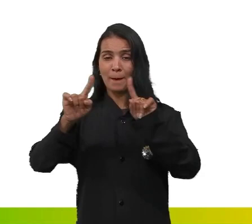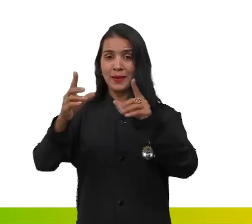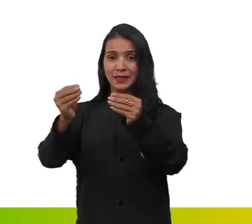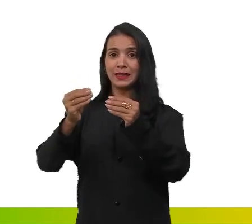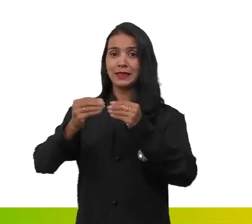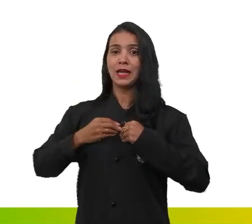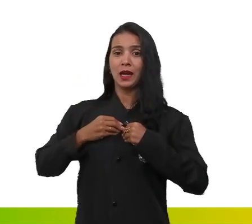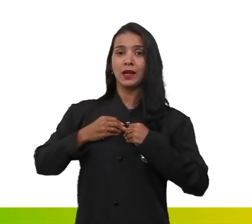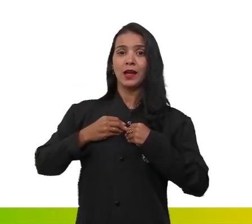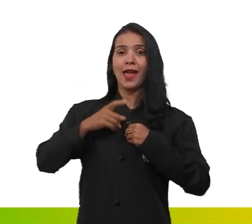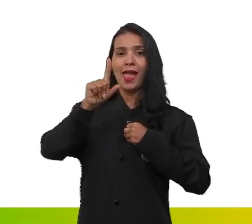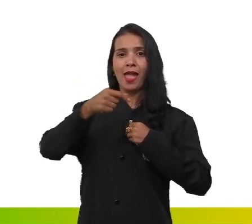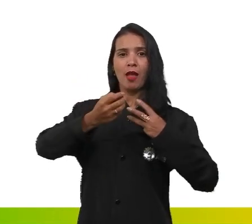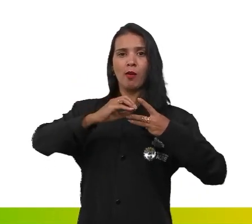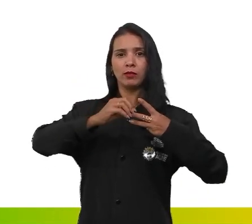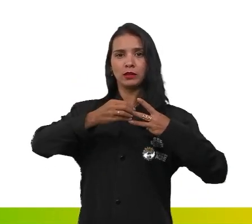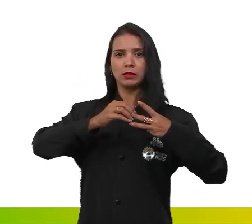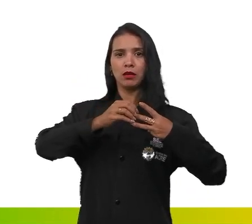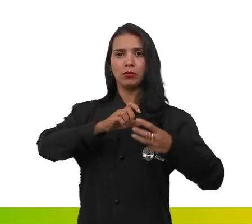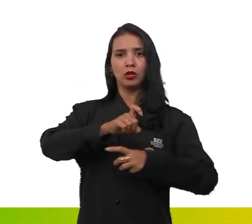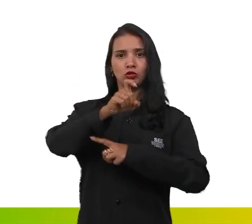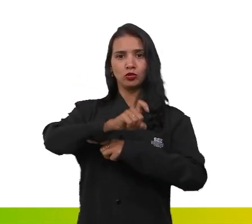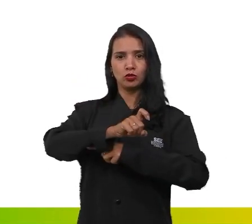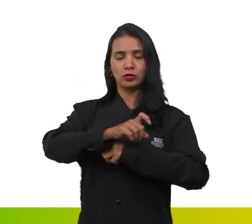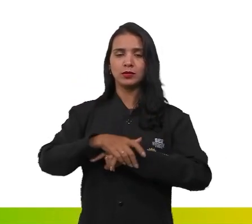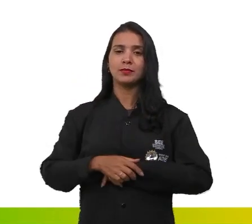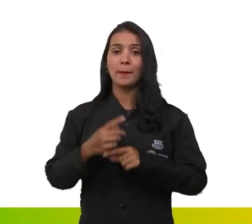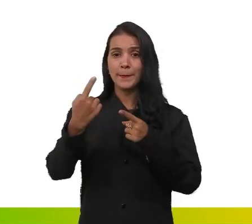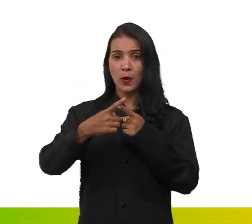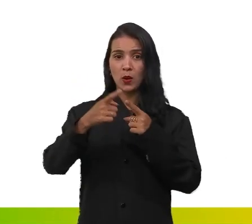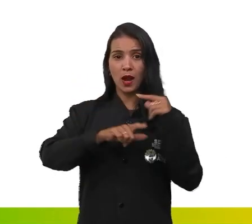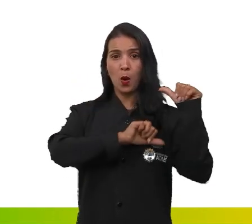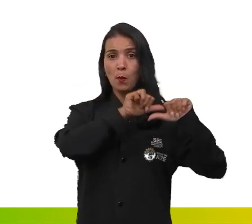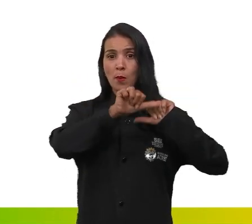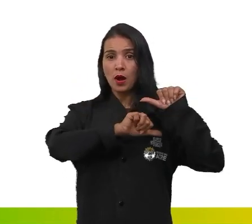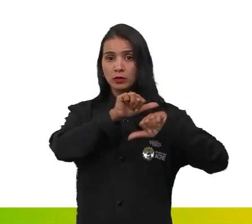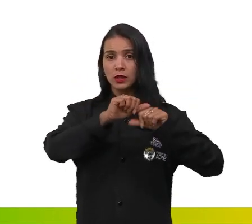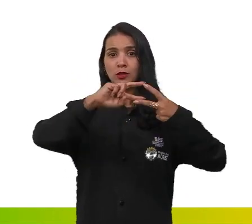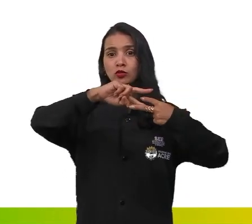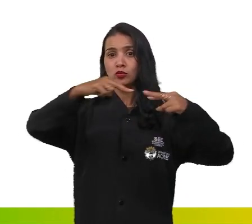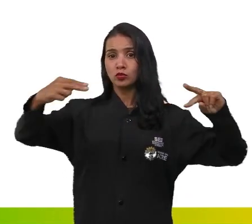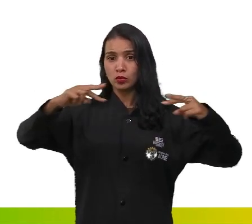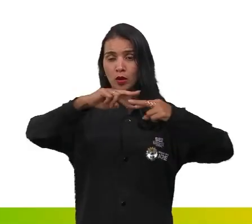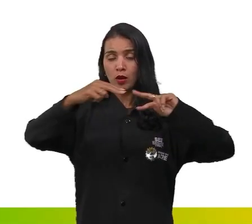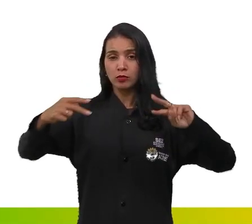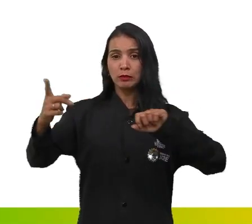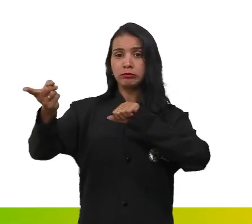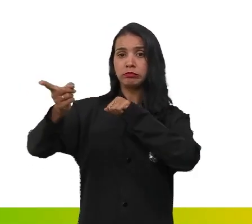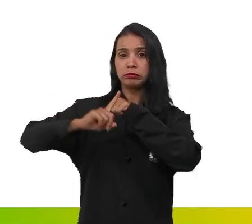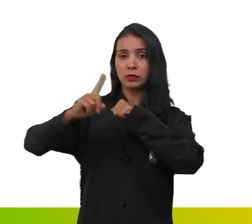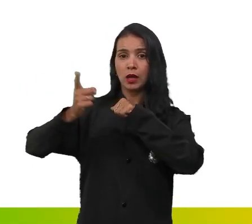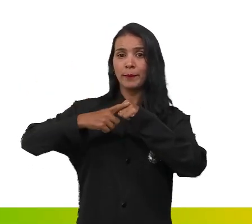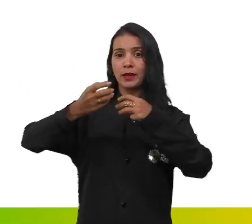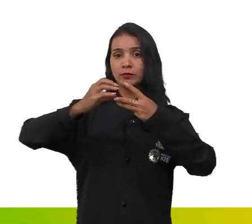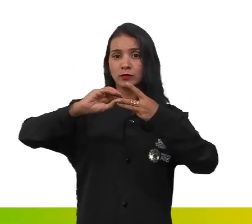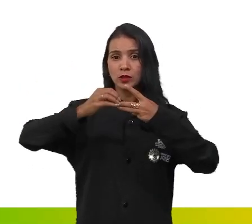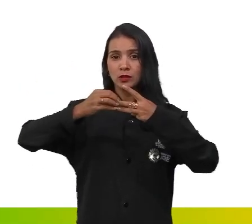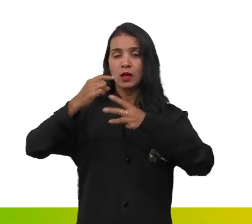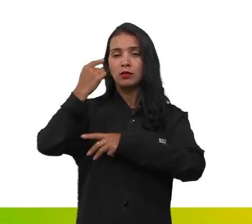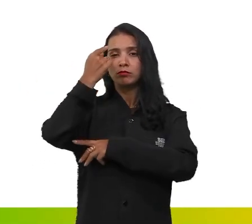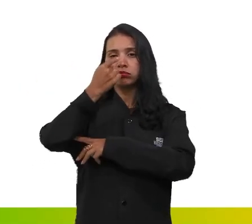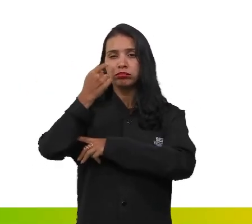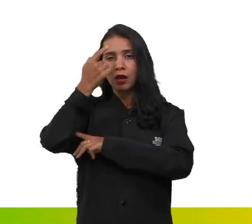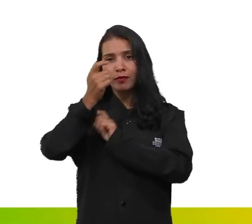o daltonismo é uma alteração genética que afeta os cones, células da retina que permite